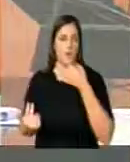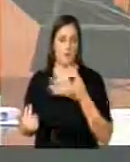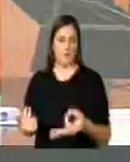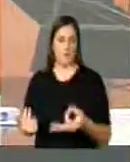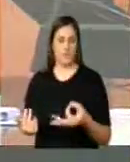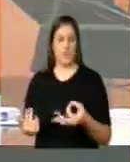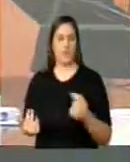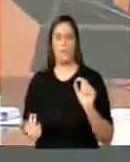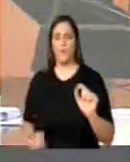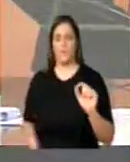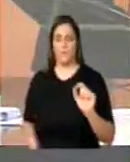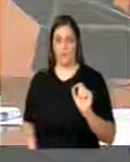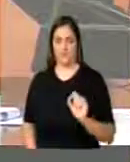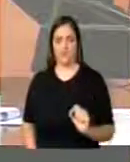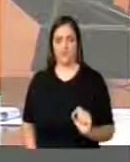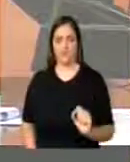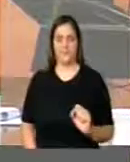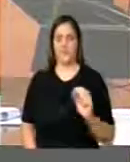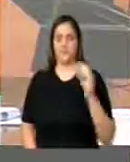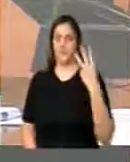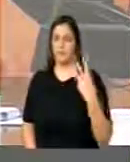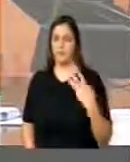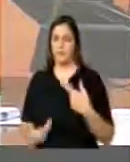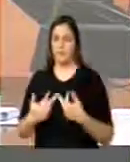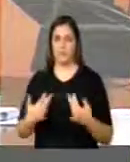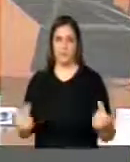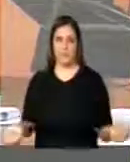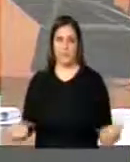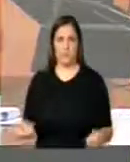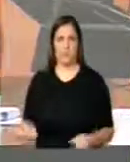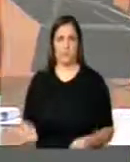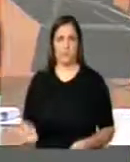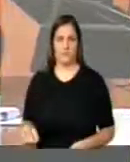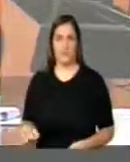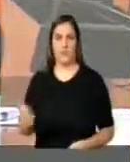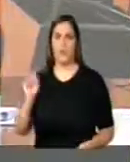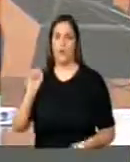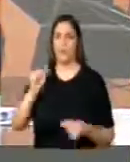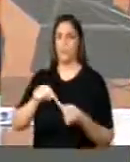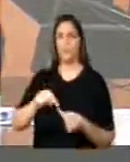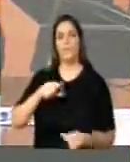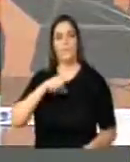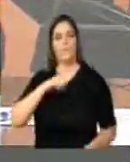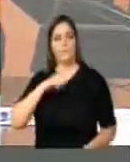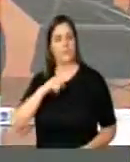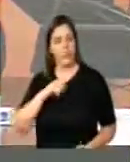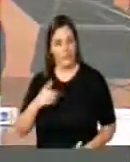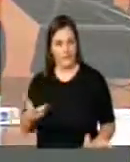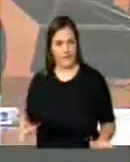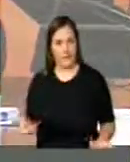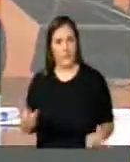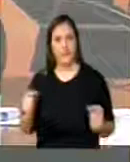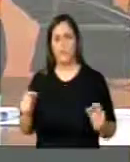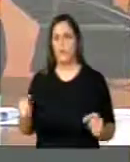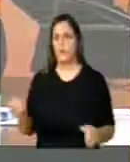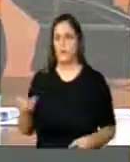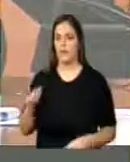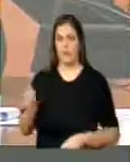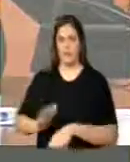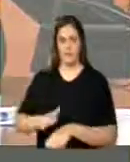em três questões, dizendo que tem um propósito, tem um móvel esta alteração da legislação trabalhista, que é gerar